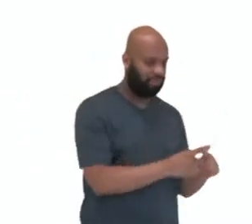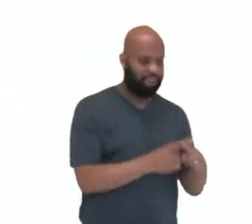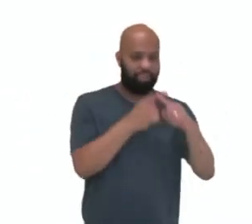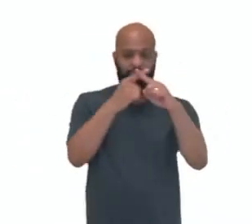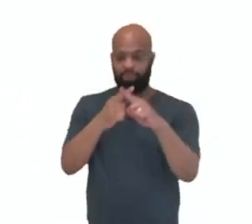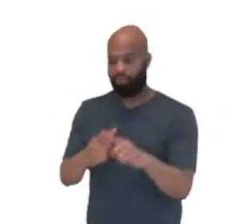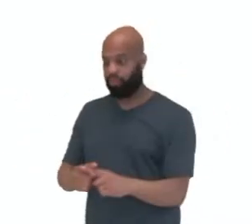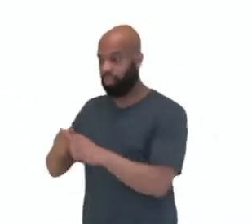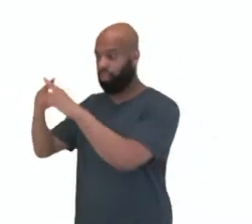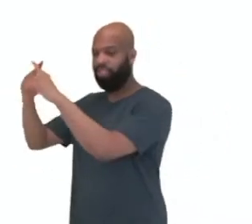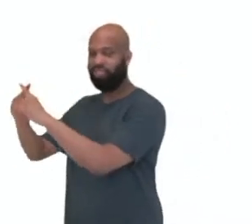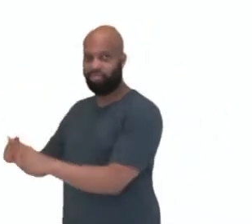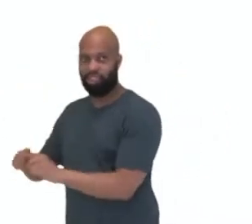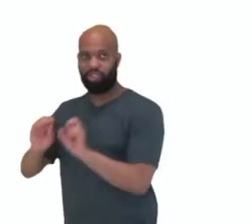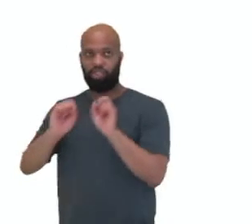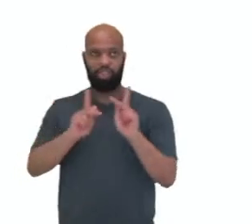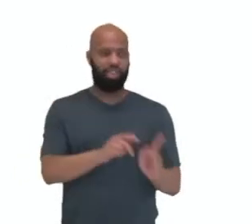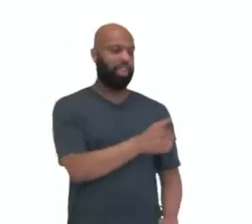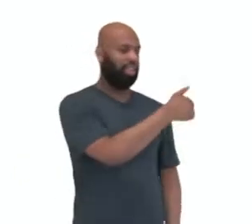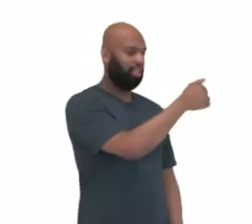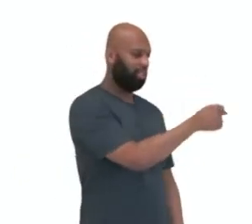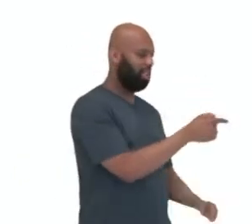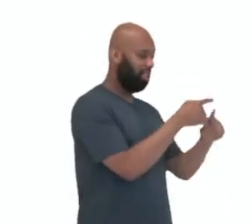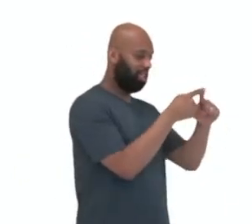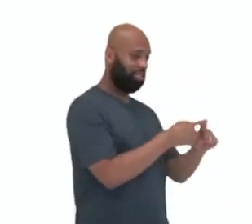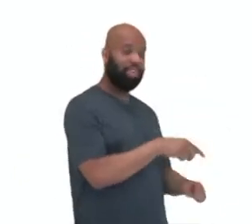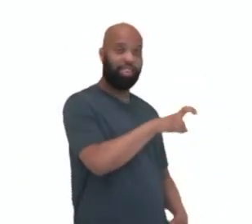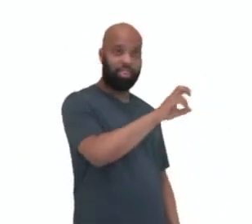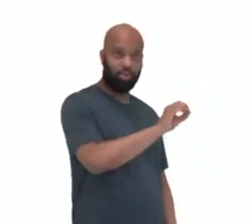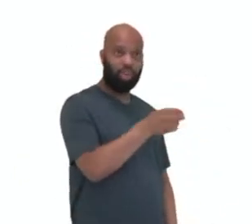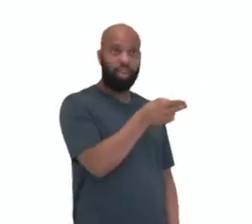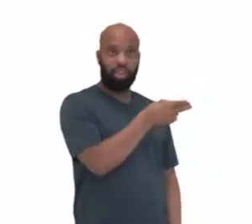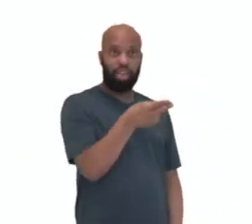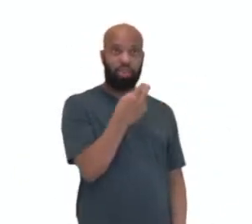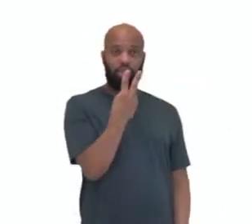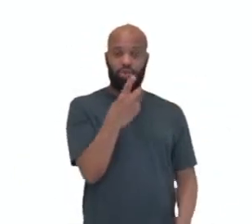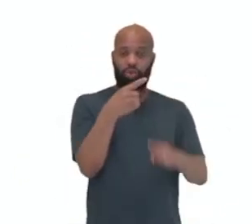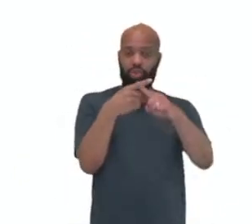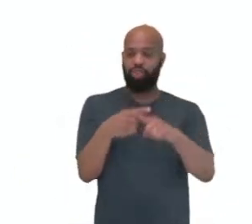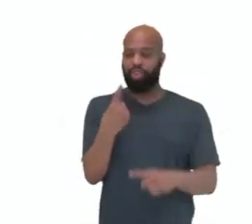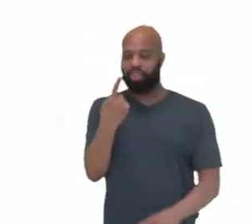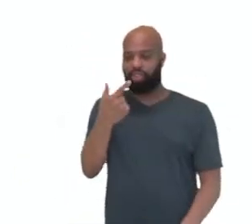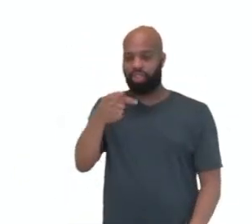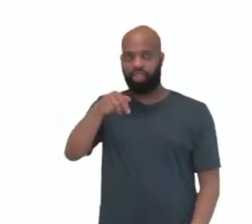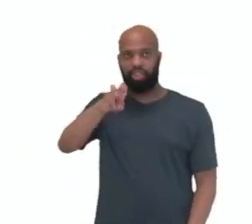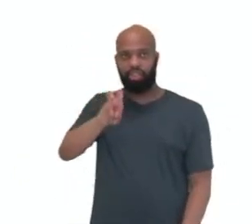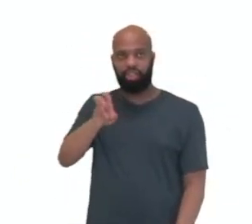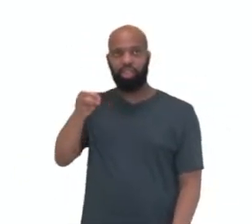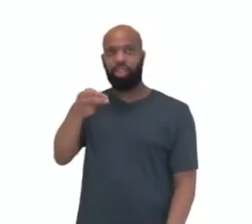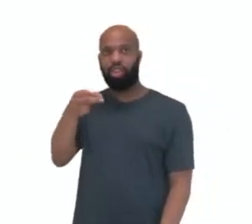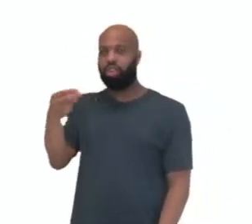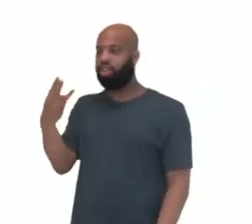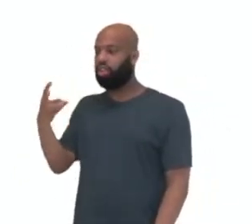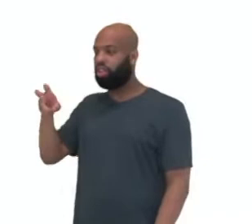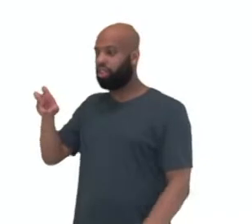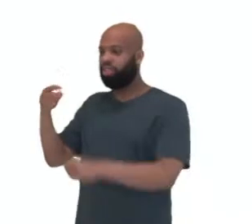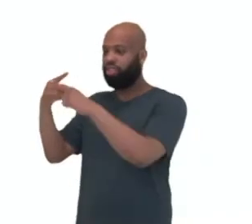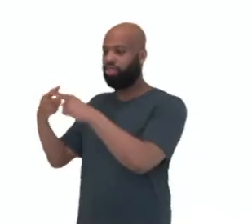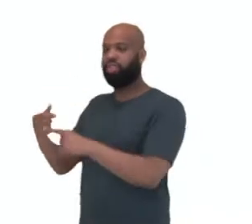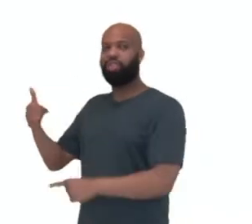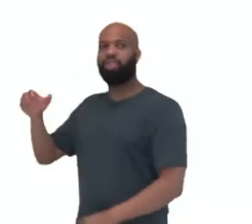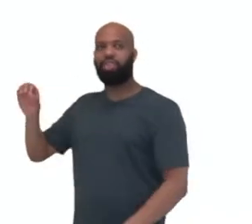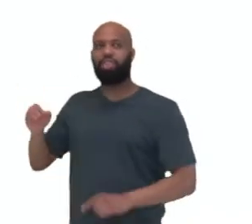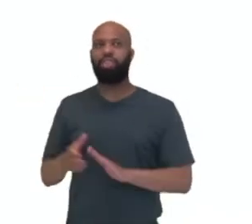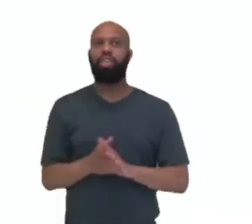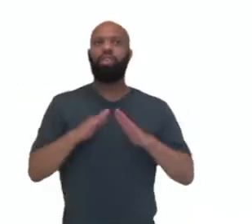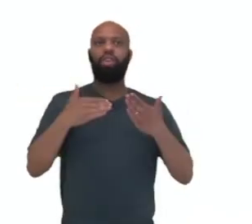um desses, desses valores. Então, olha lá, eles vão dar o mesmo resultado, certo?